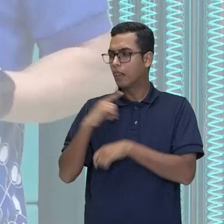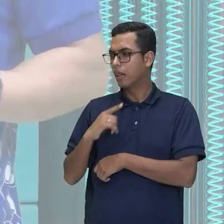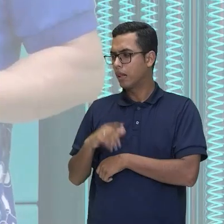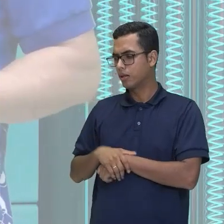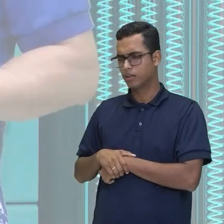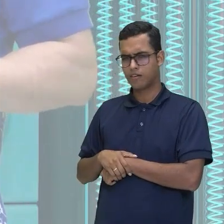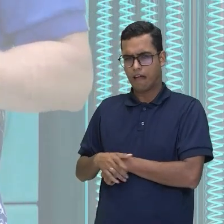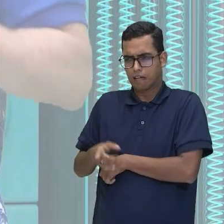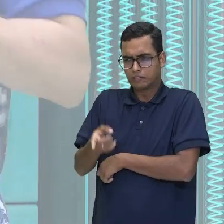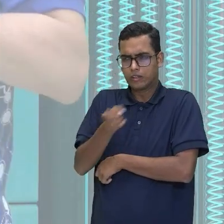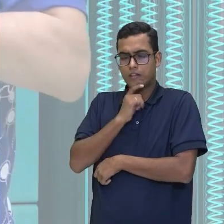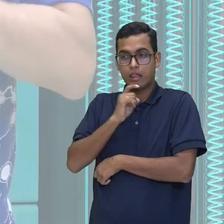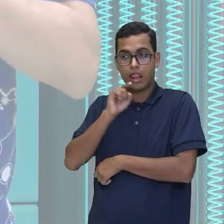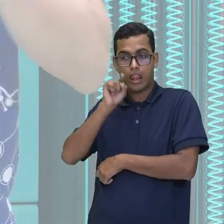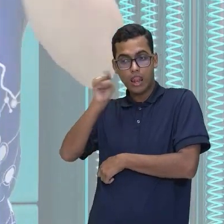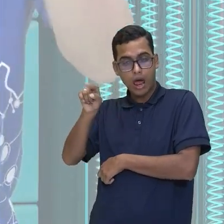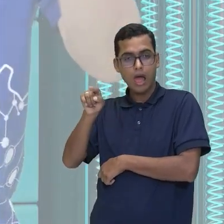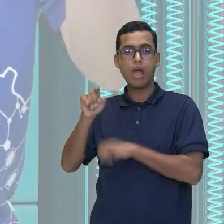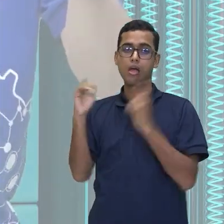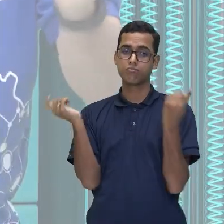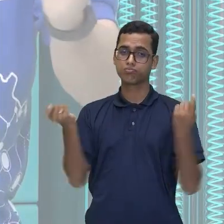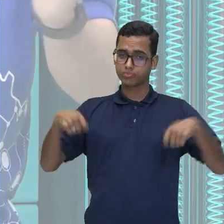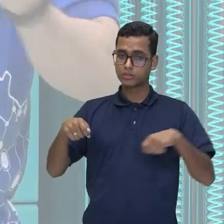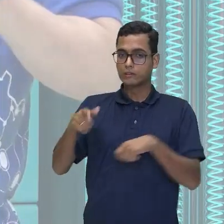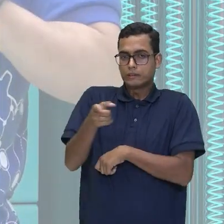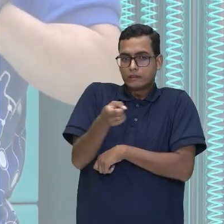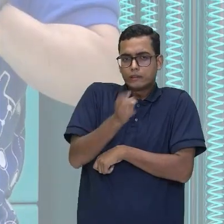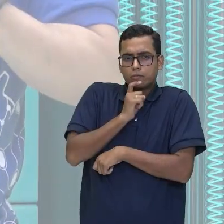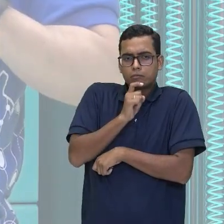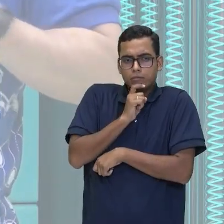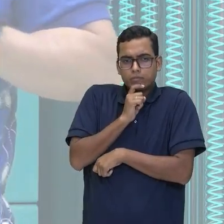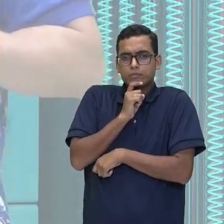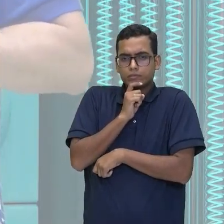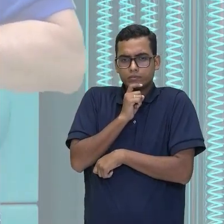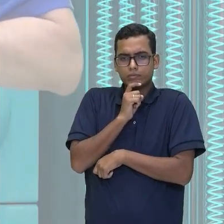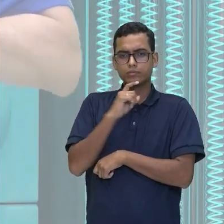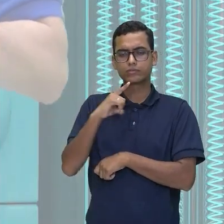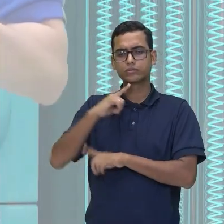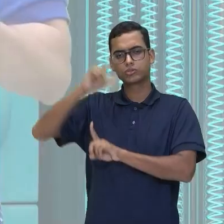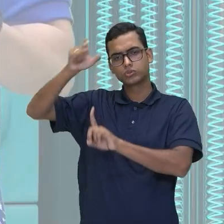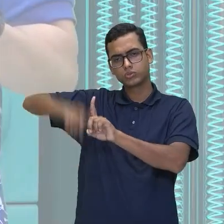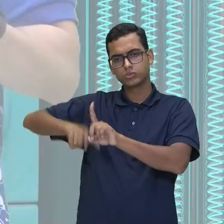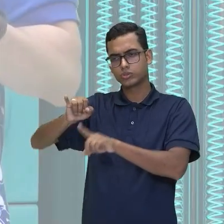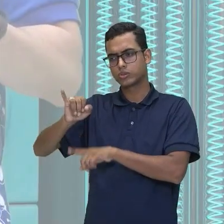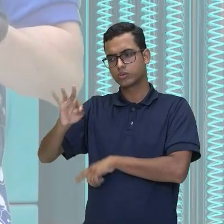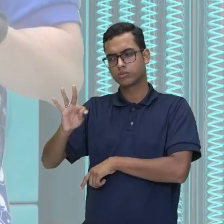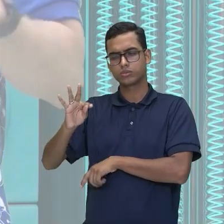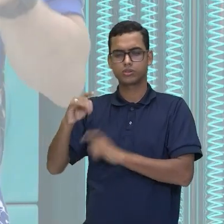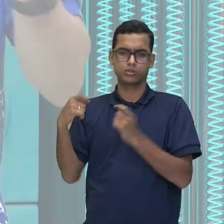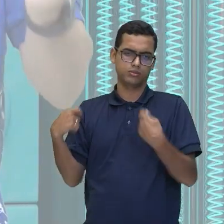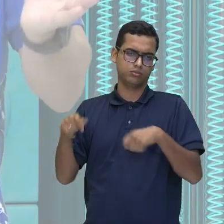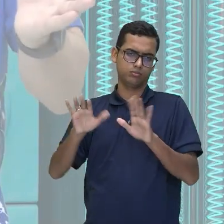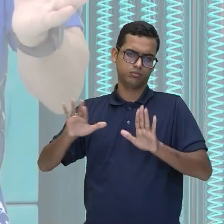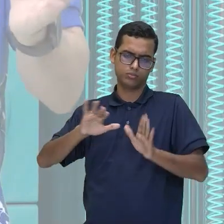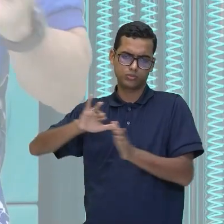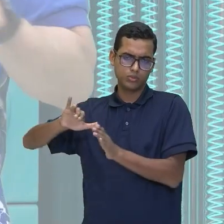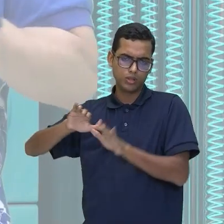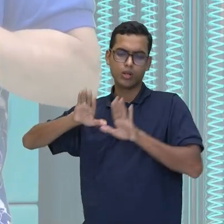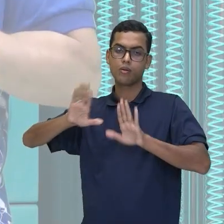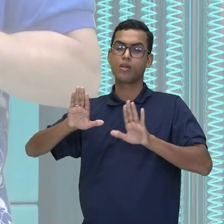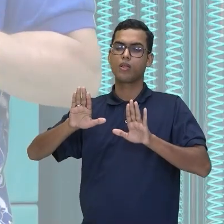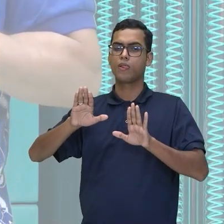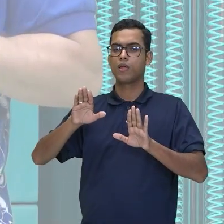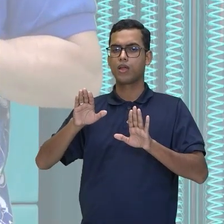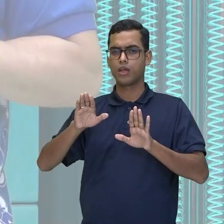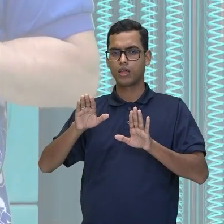Aí, se eu colocasse ali, pode ficar frio em determinada cidade, eu teria um sujeito aí, o it, não precisaria estar aqui, estaria esse